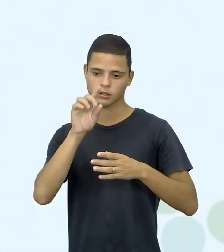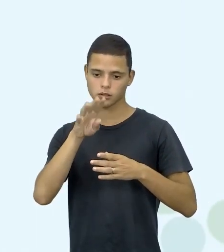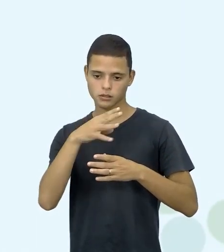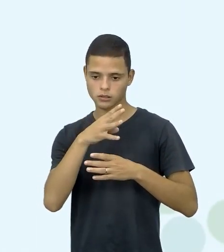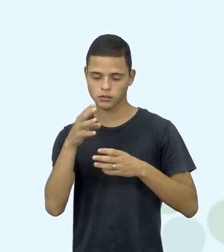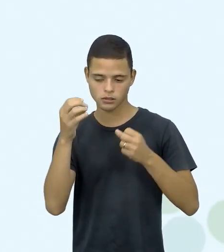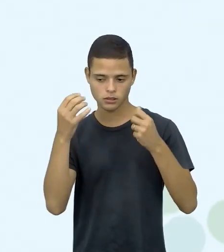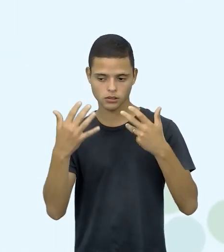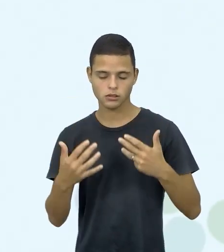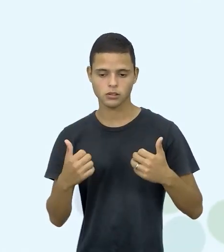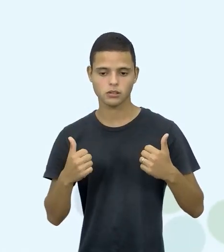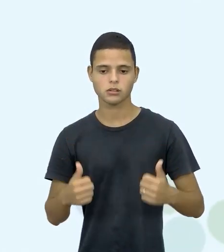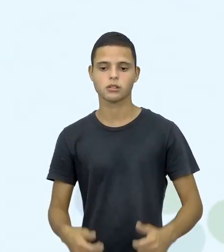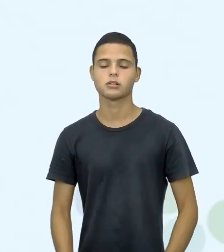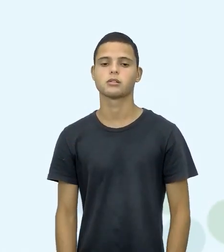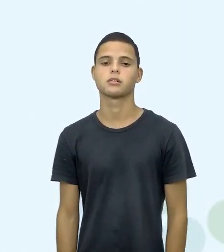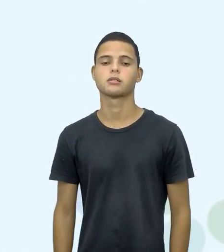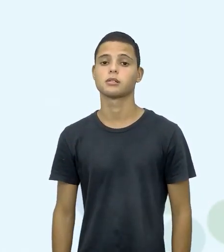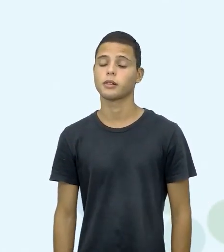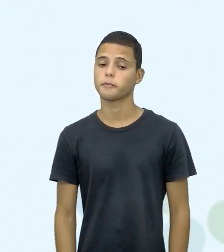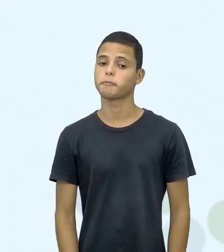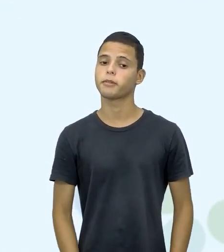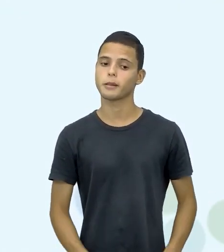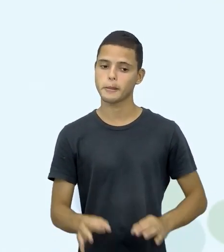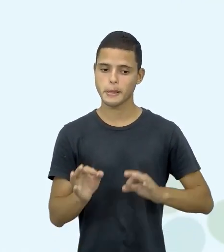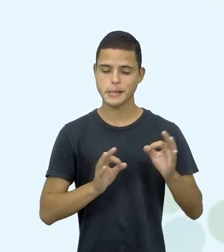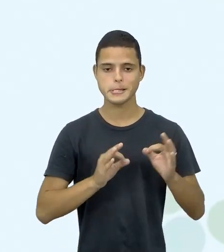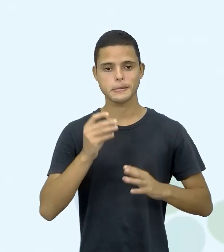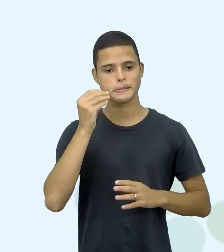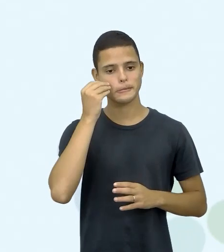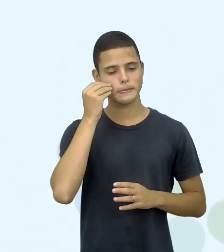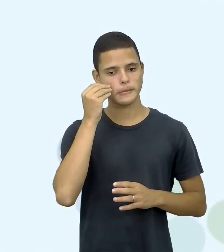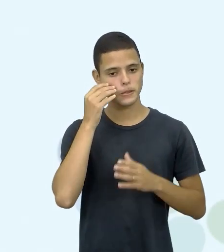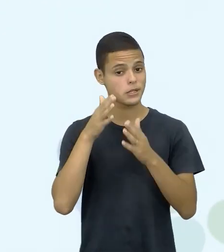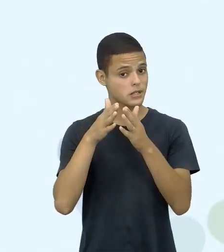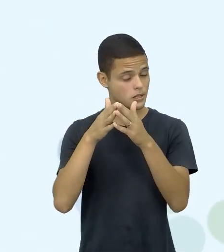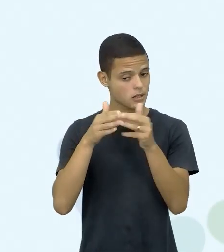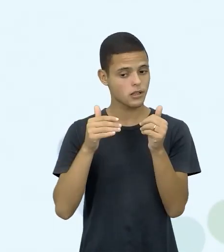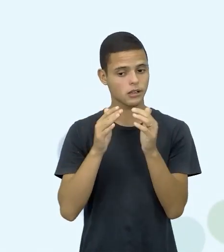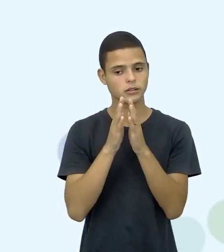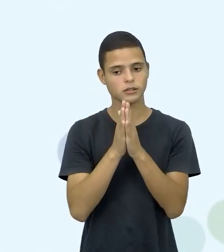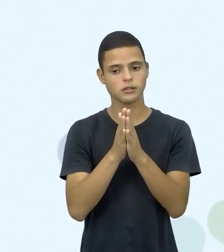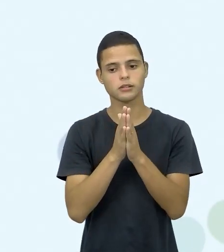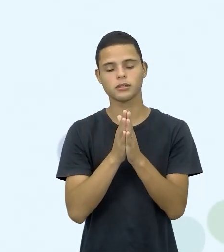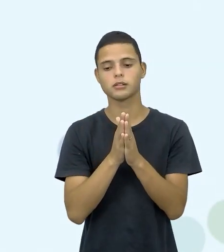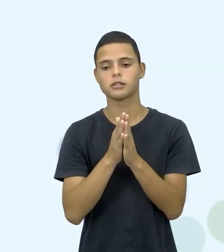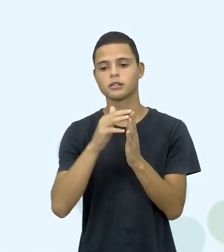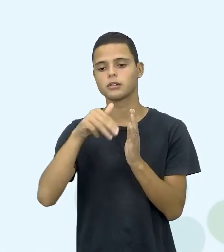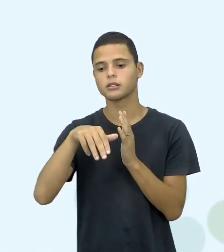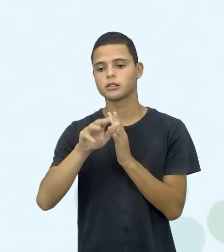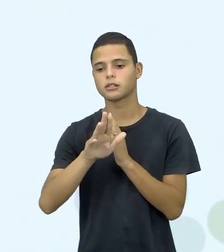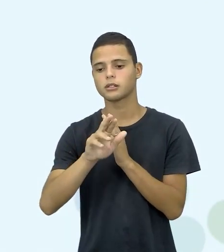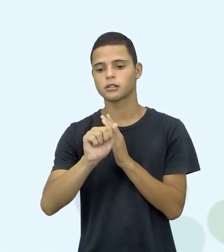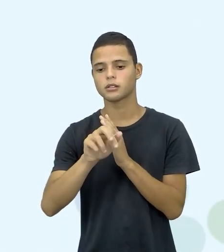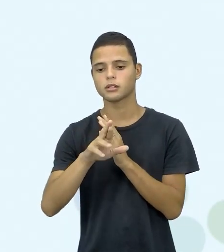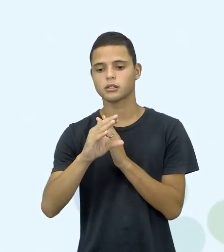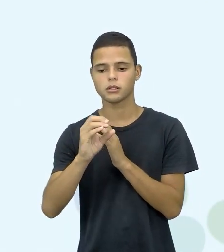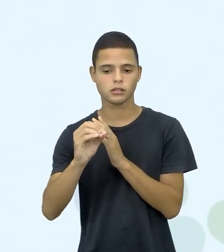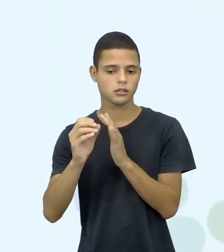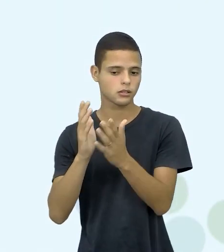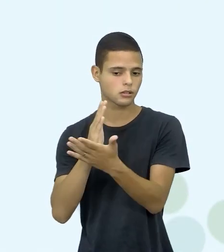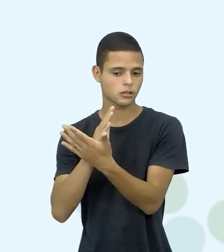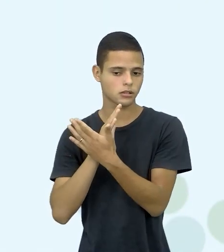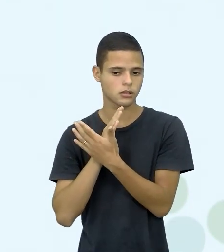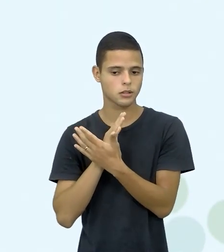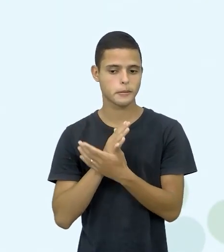a pouco, tá certo? Então, nós vamos fazer esse experimento. Eu vou pedir para o meu colega Mauro chegar aqui para me ajudar, o professor Mauro, deixa eu apagar